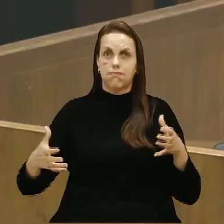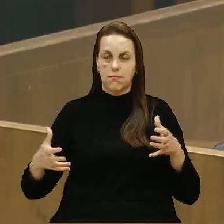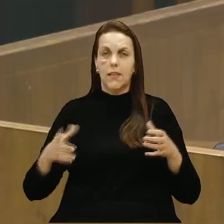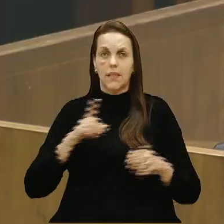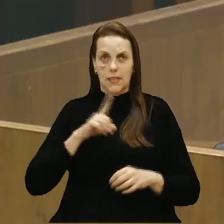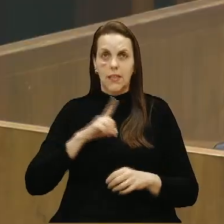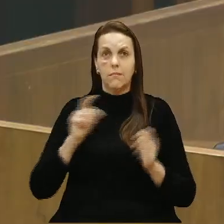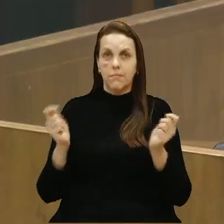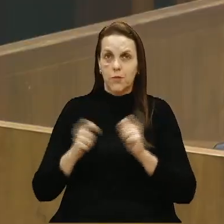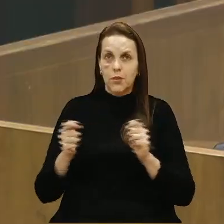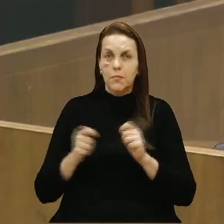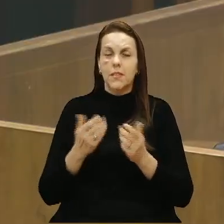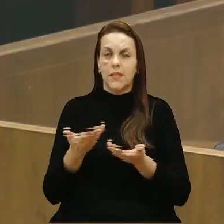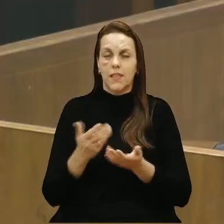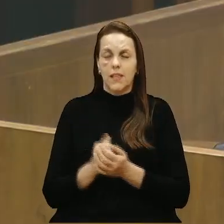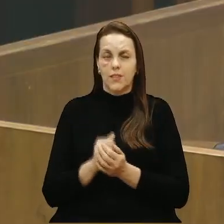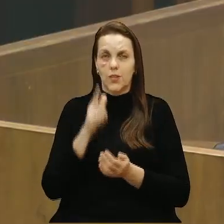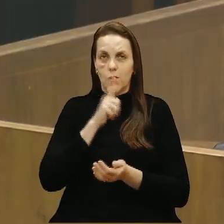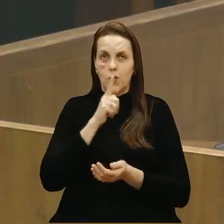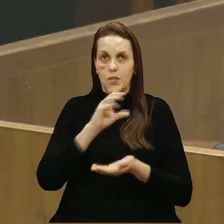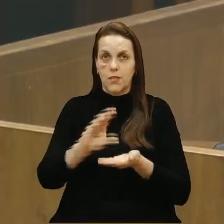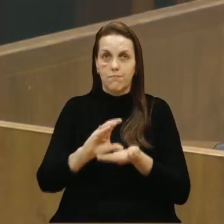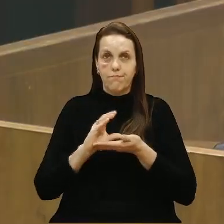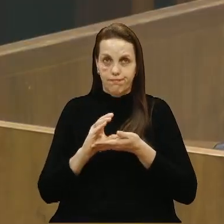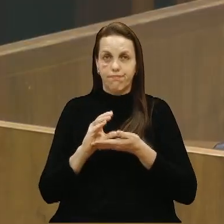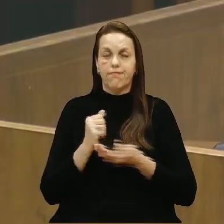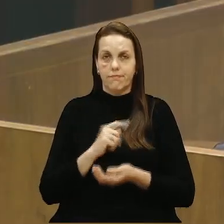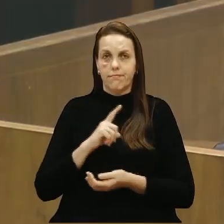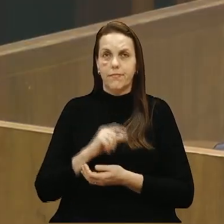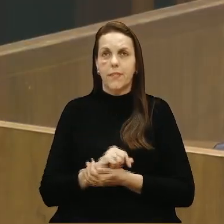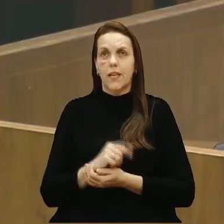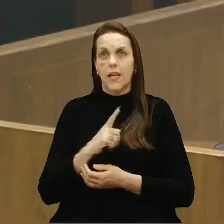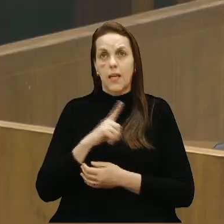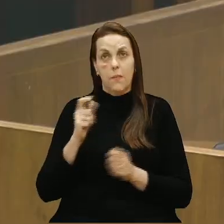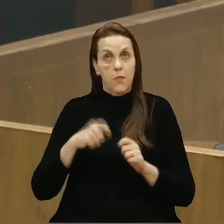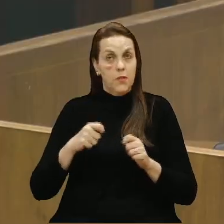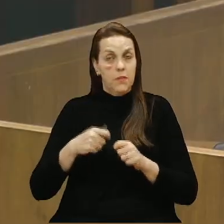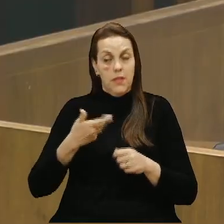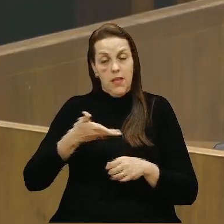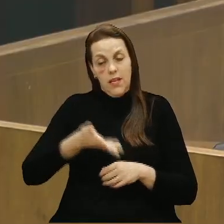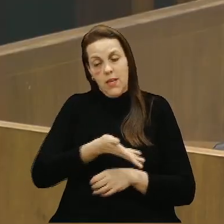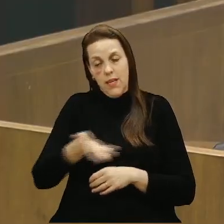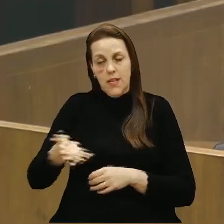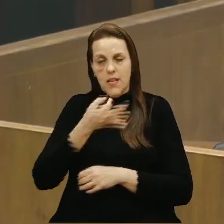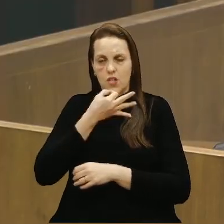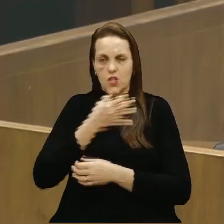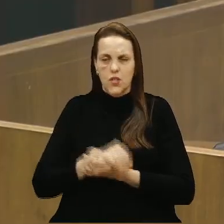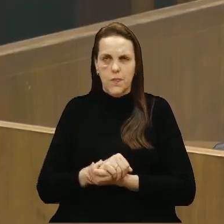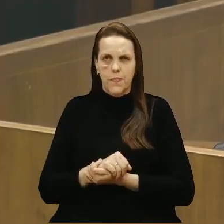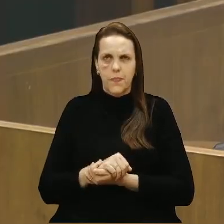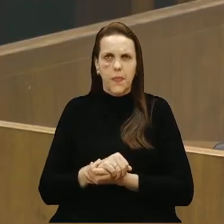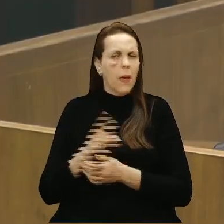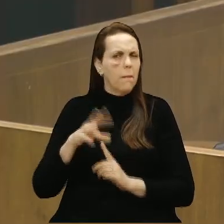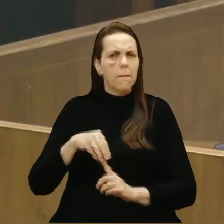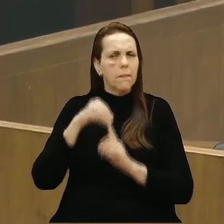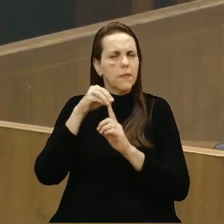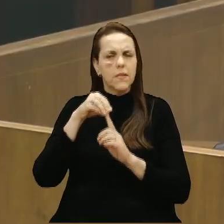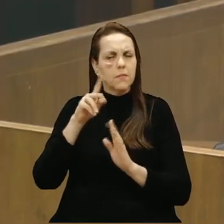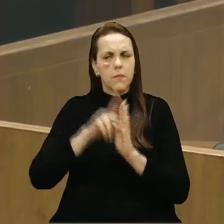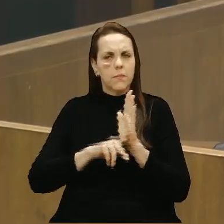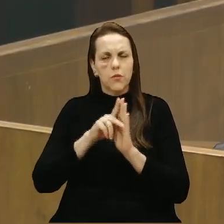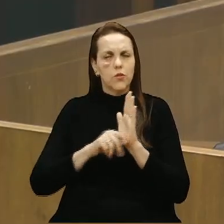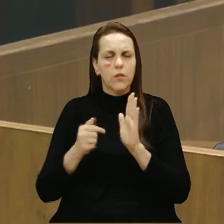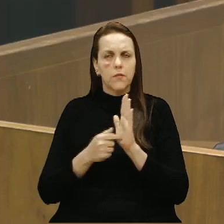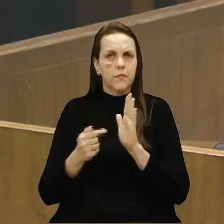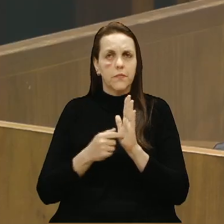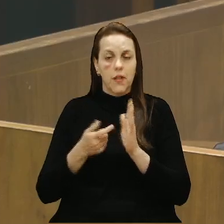tenha possibilidades de podermos ter grandes investimentos na nossa cidade. Entre os principais projetos financiados